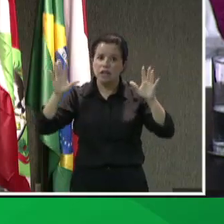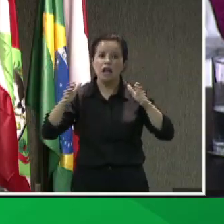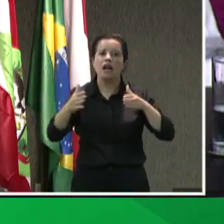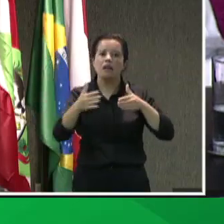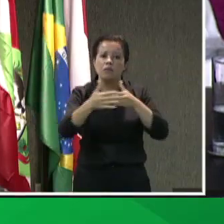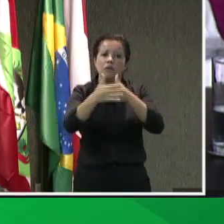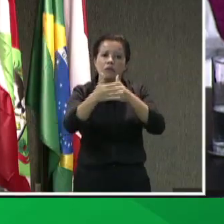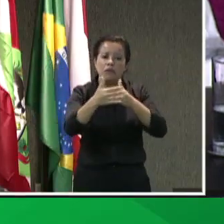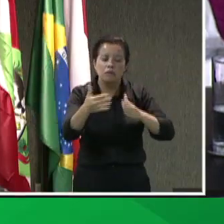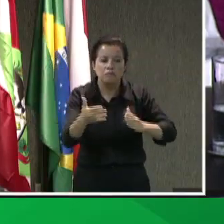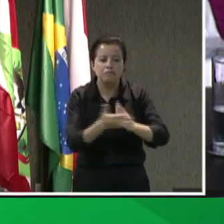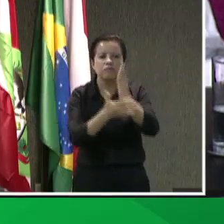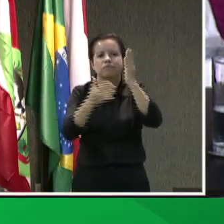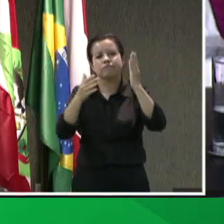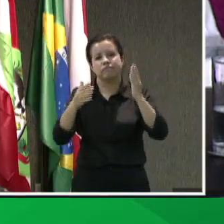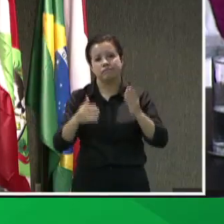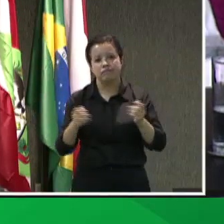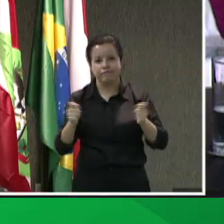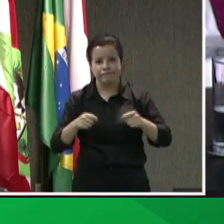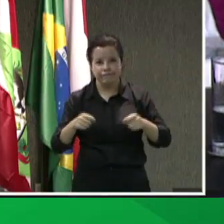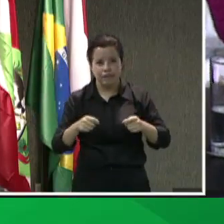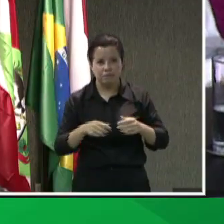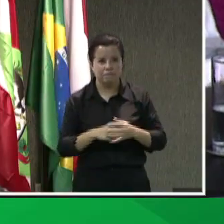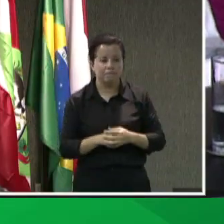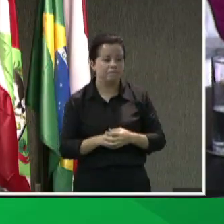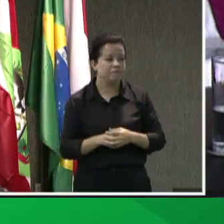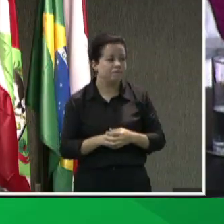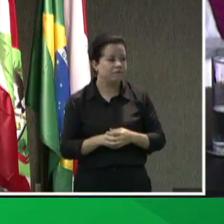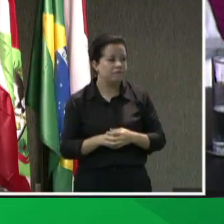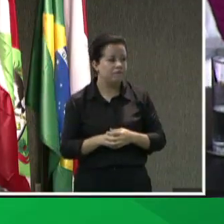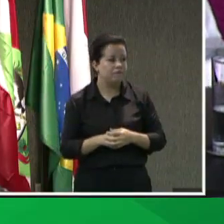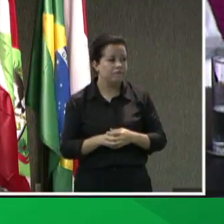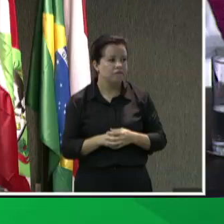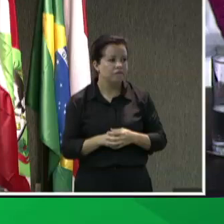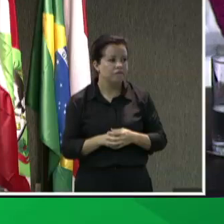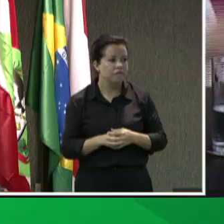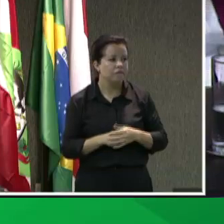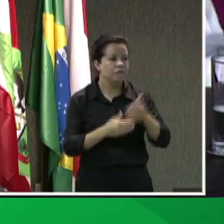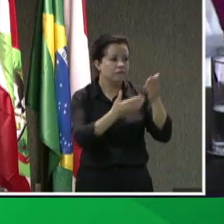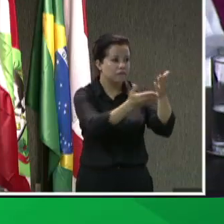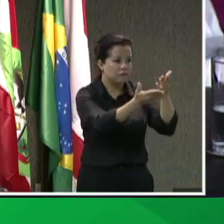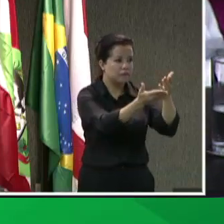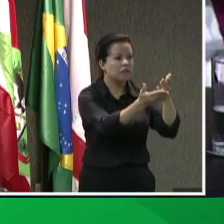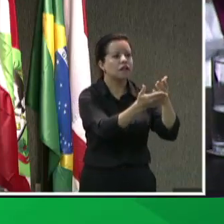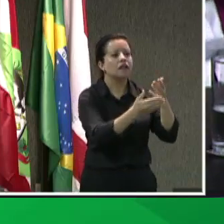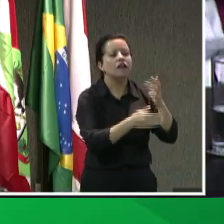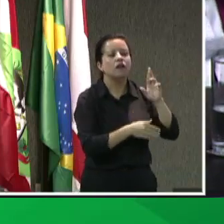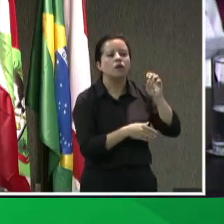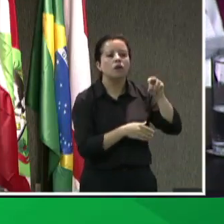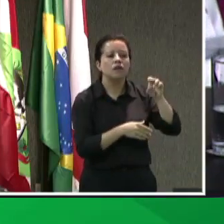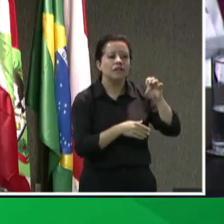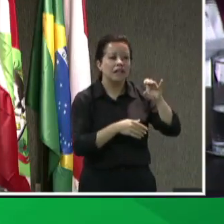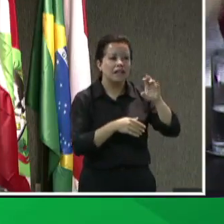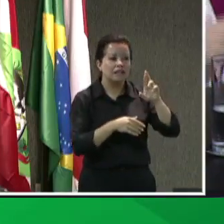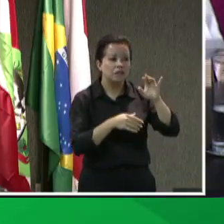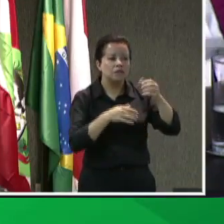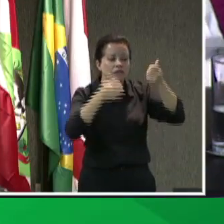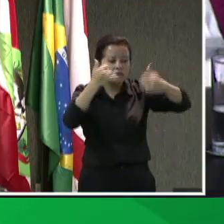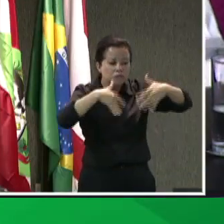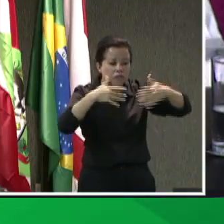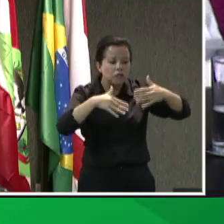ajudar na mobilização. O Ronério, que falou rapidamente em relação ao turismo em Florianópolis,